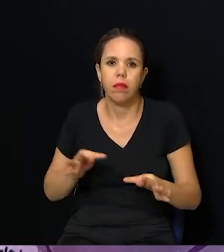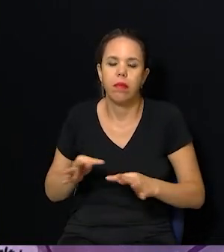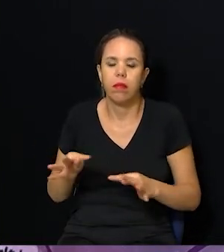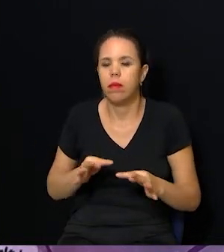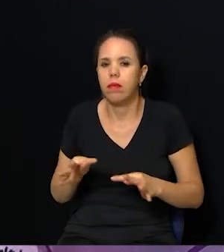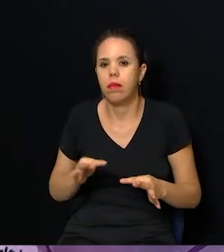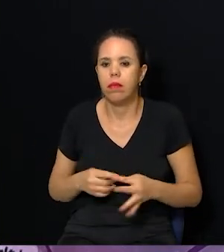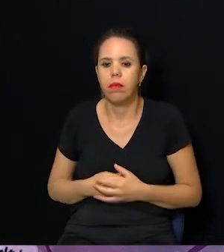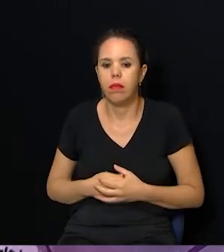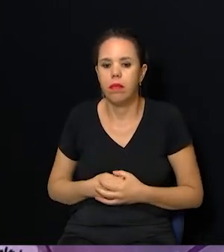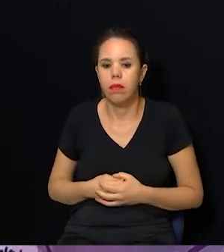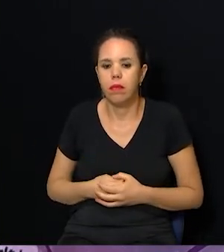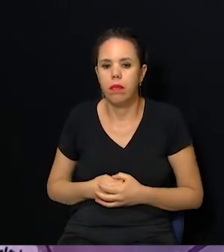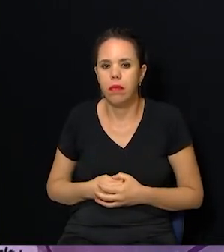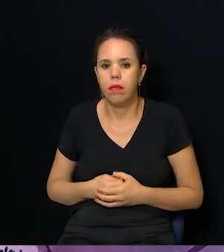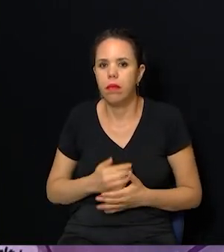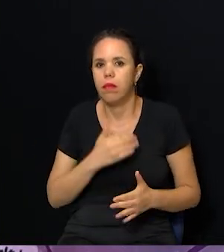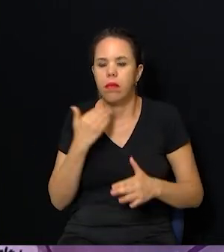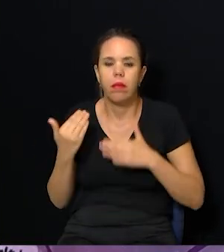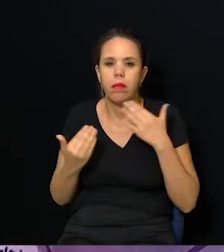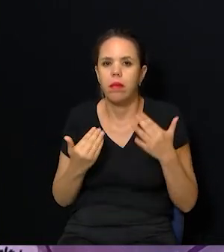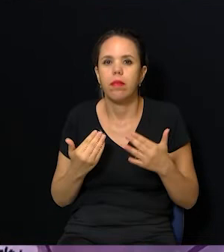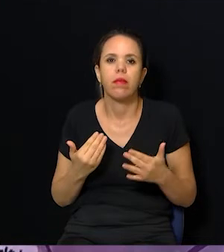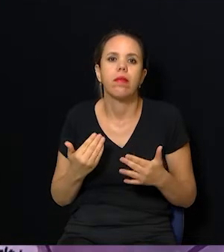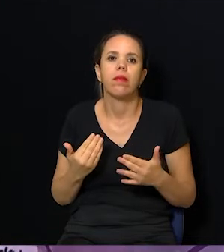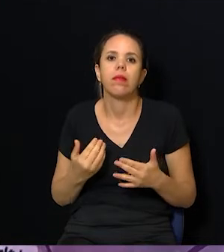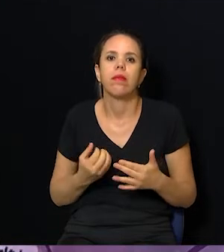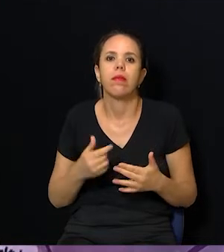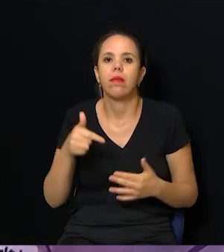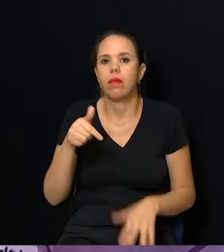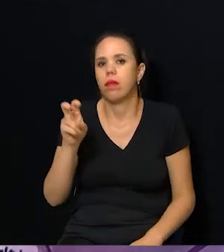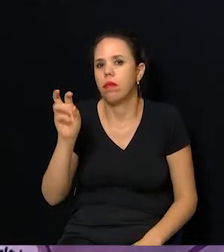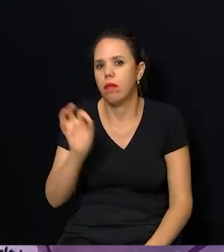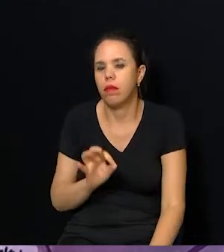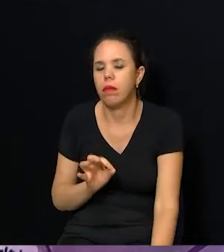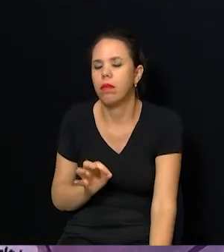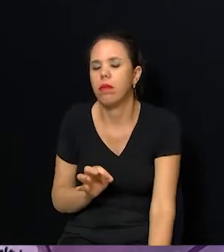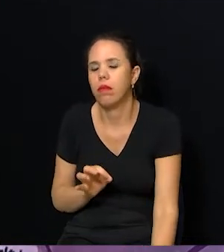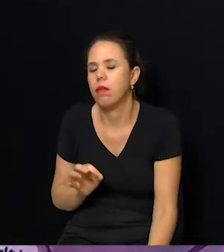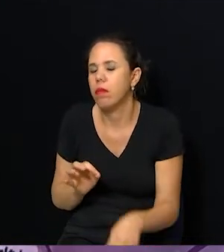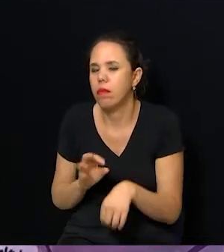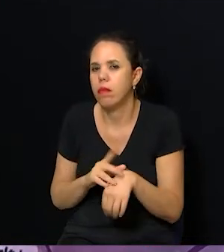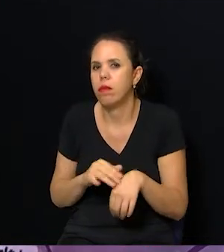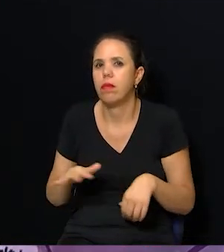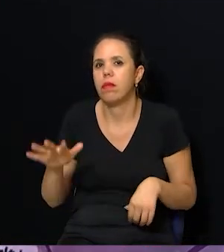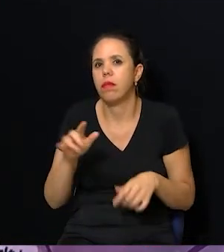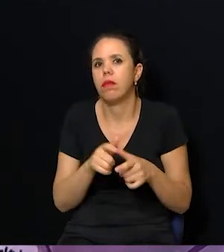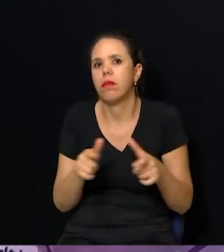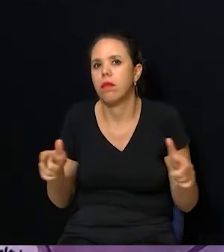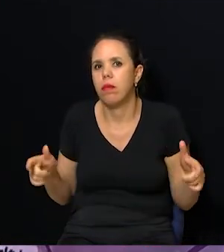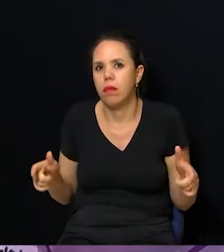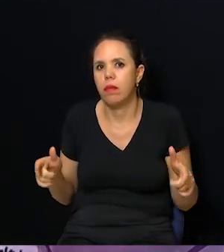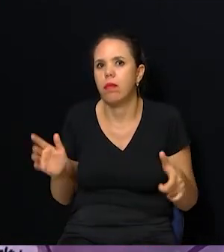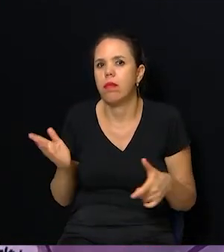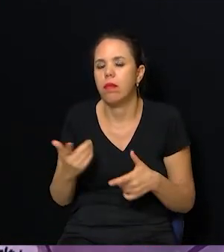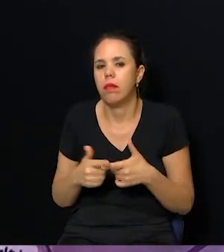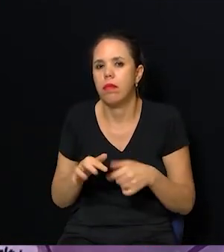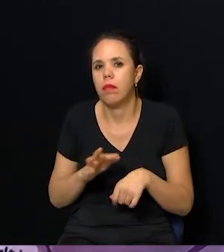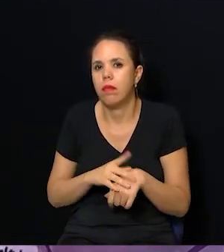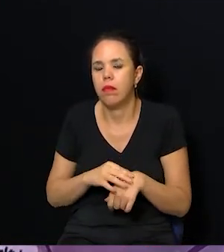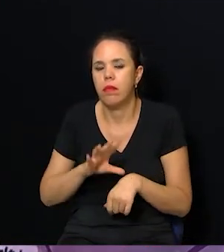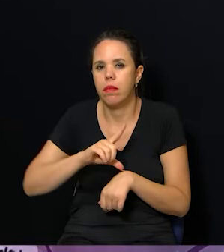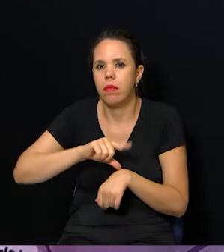à terapia adequada, e a mortalidade alcança cifras de 75% dos casos, maioria de casos já